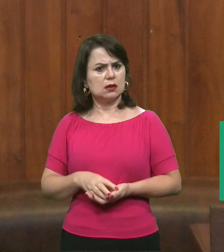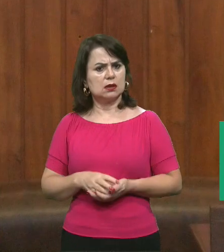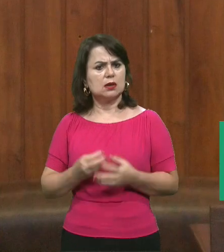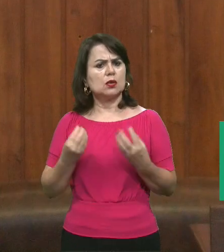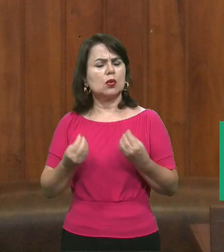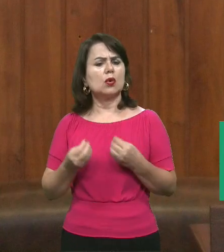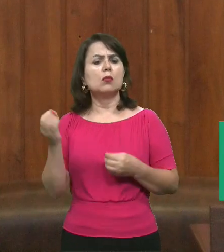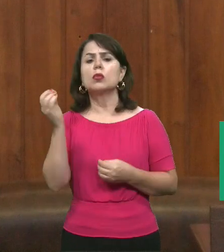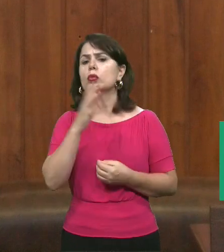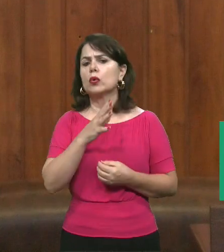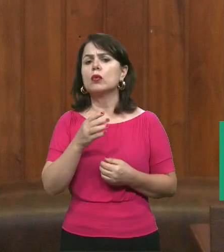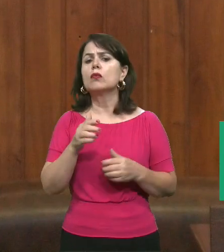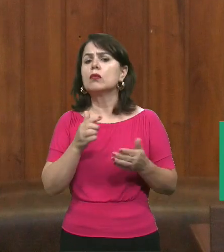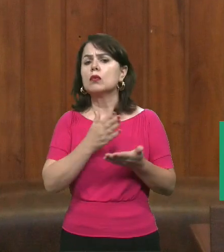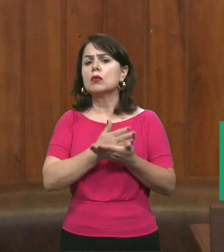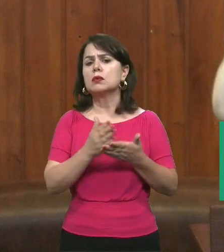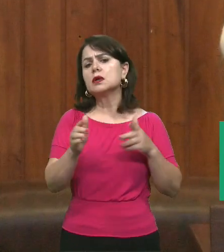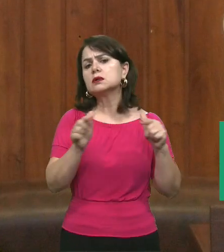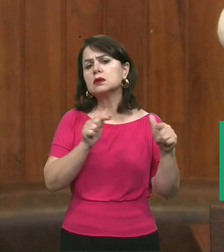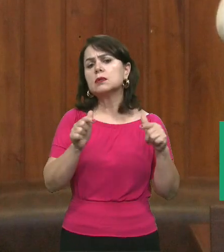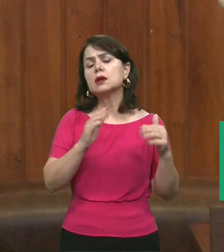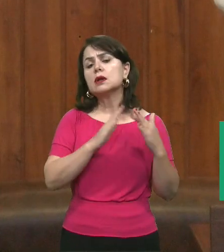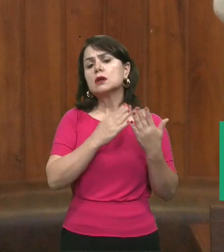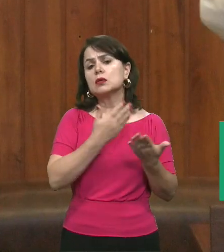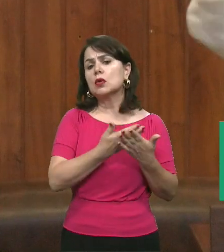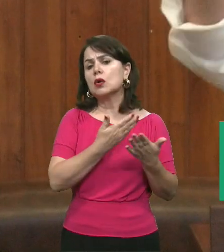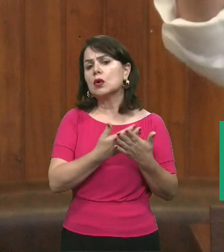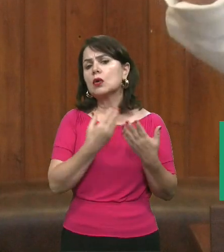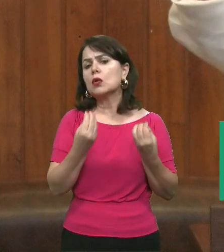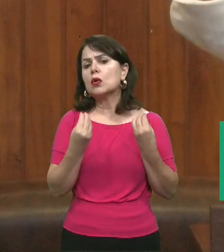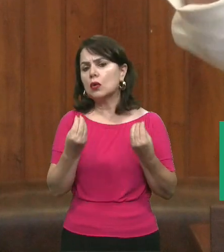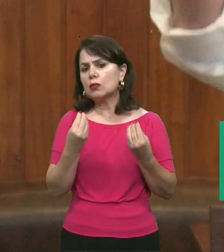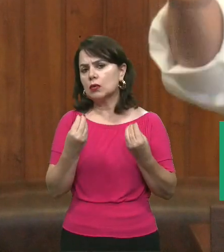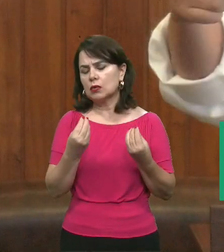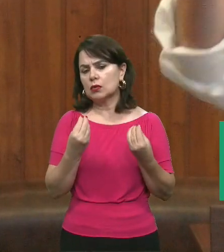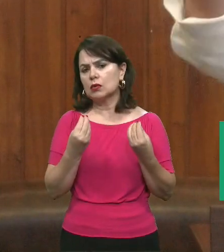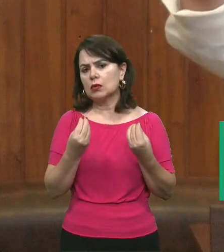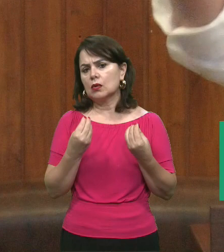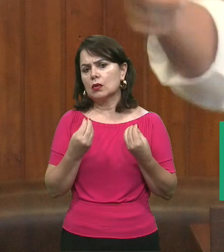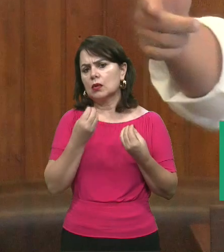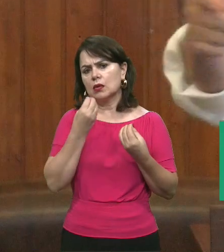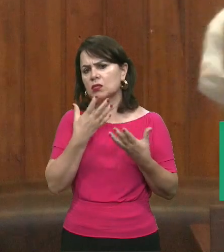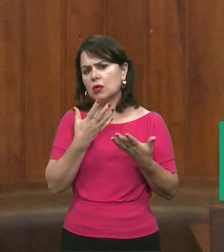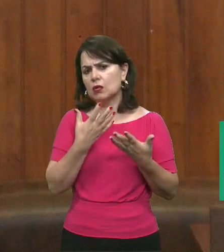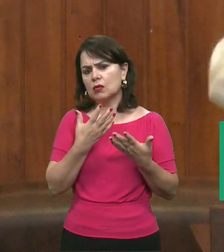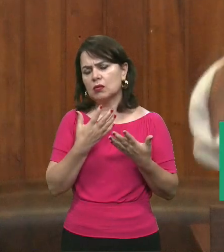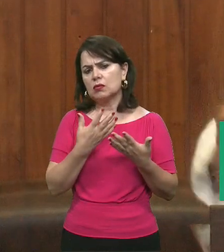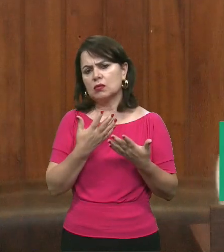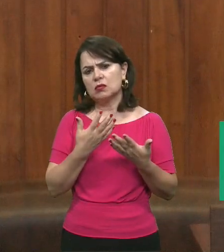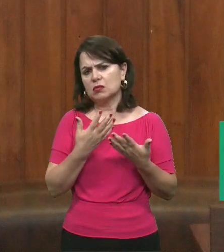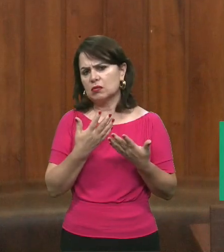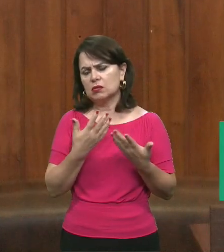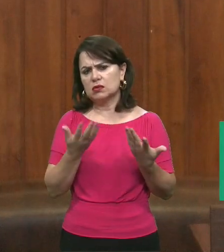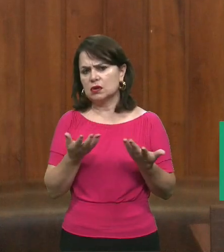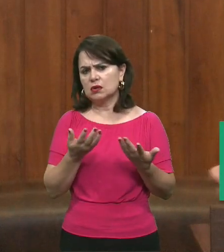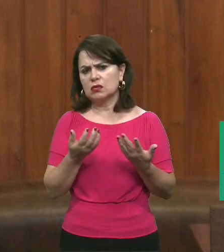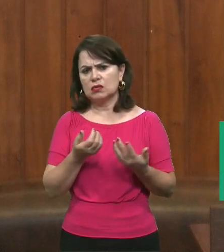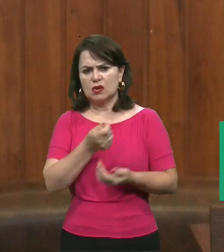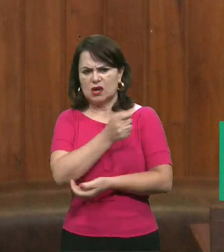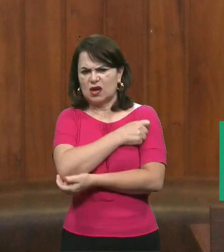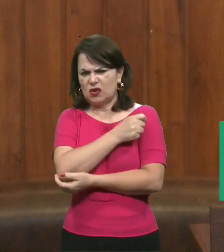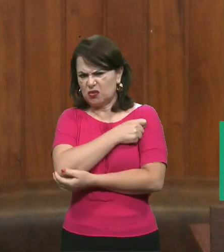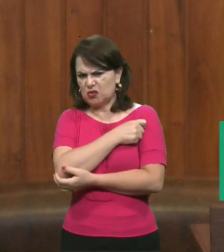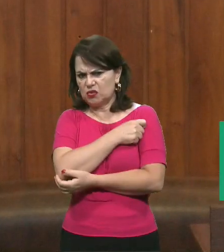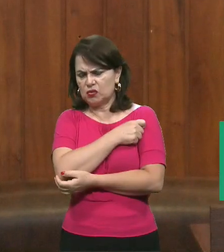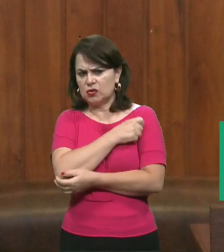o pessoal novo, viu? É bom, né, as crianças receber pessoas novas, desconhecidas dentro da escola. Isso é uma palhaçada,